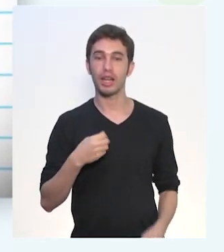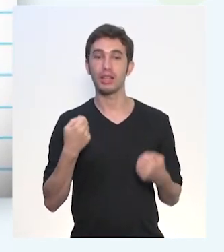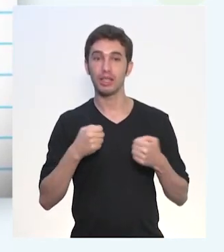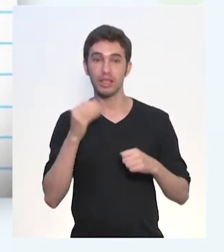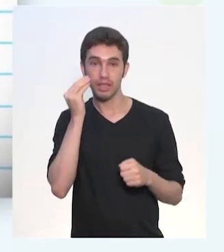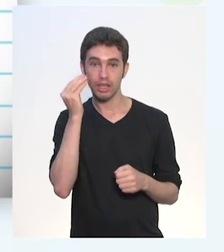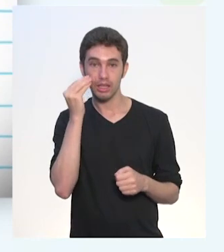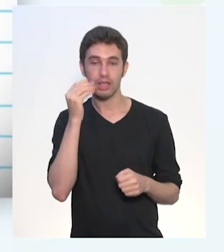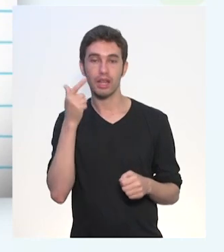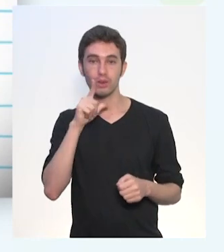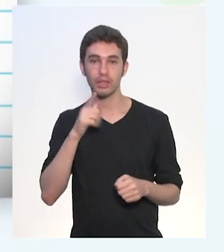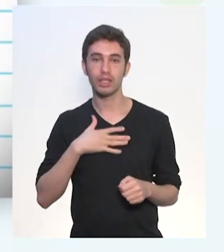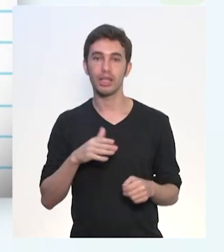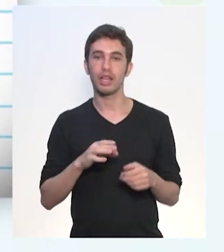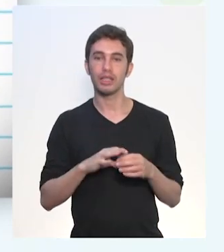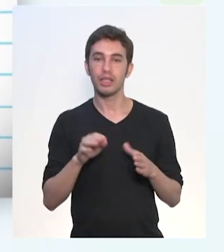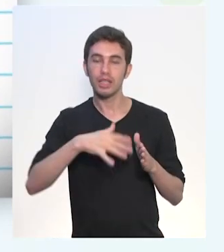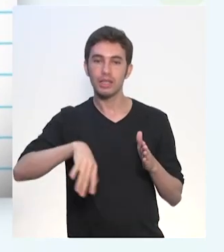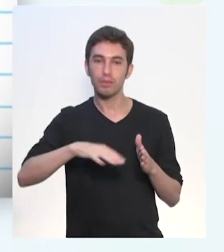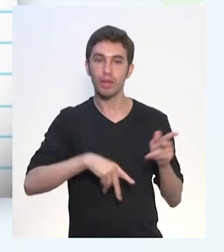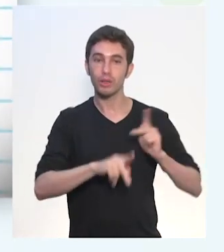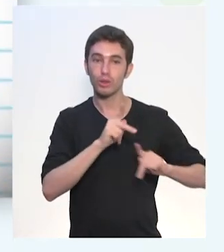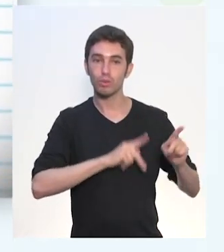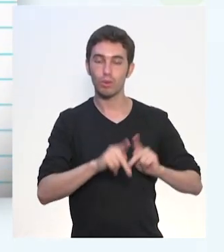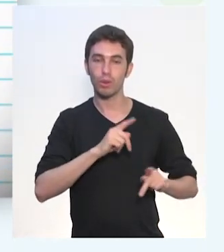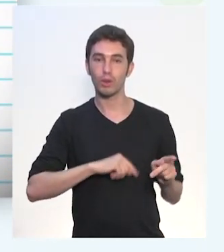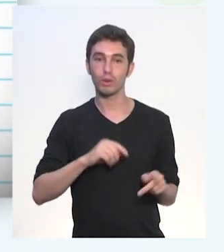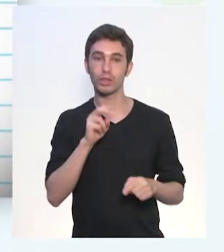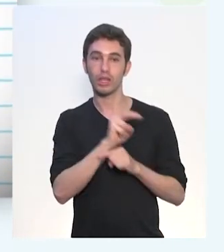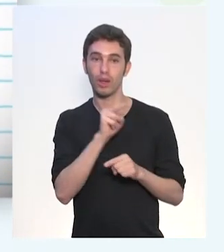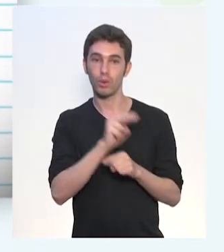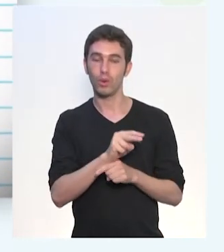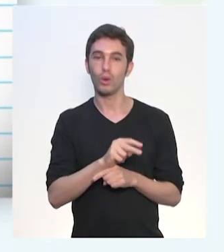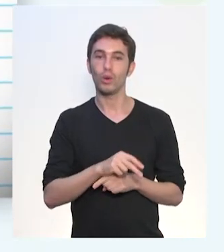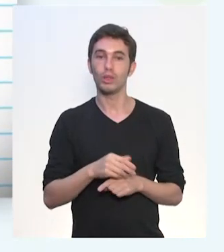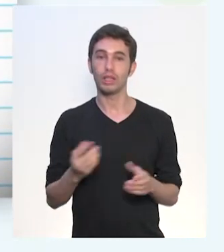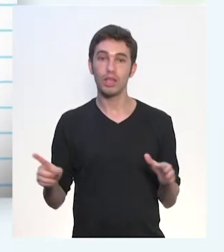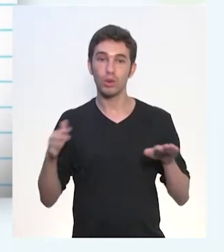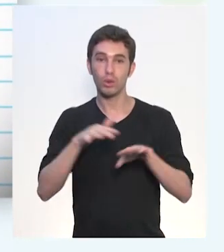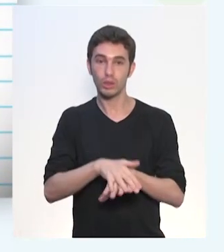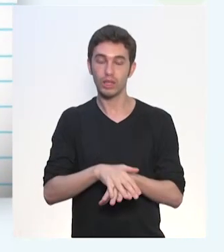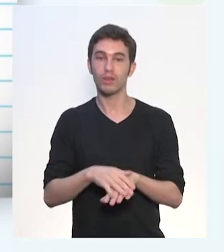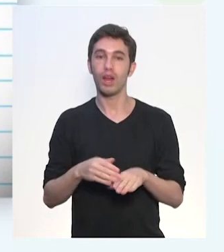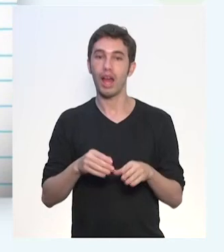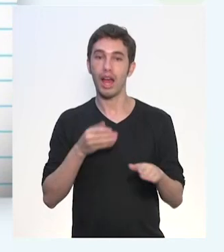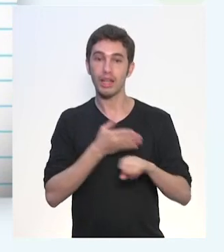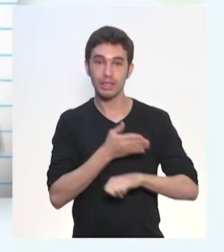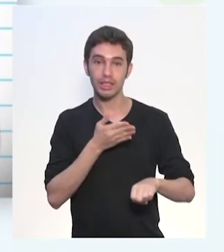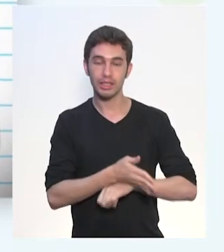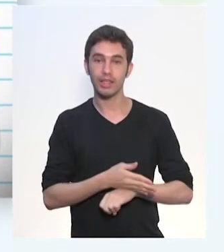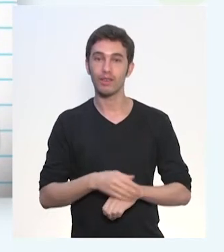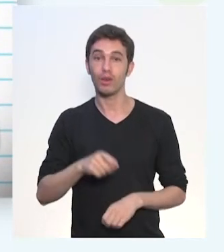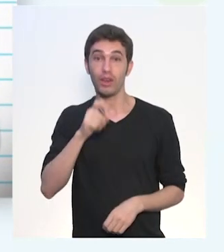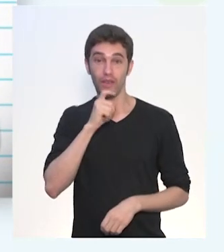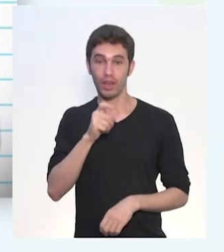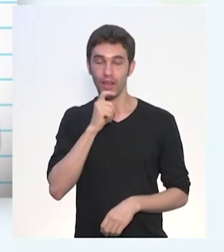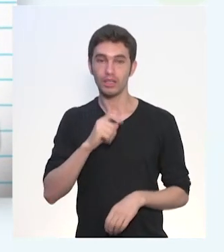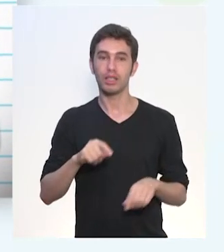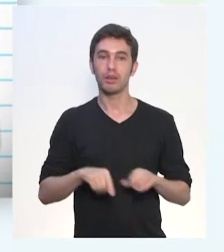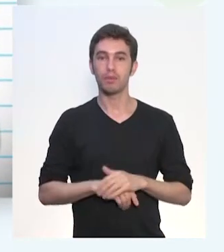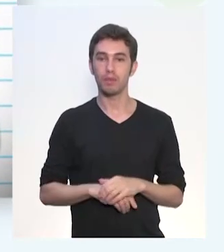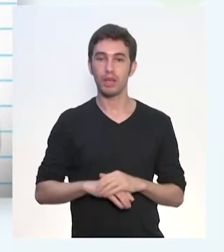públicos seguros, inclusivos, acessíveis e verdes, em especial para as mulheres e crianças, pessoas idosas e pessoas com